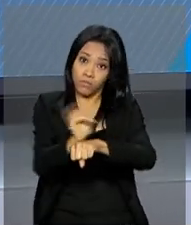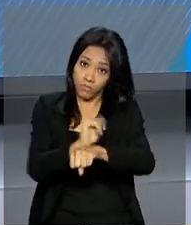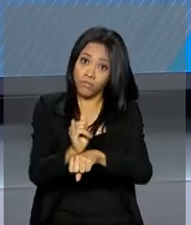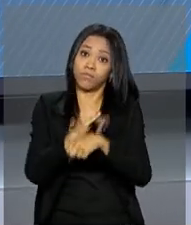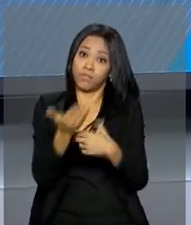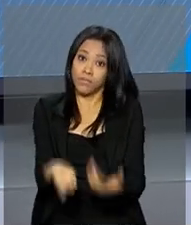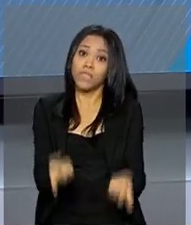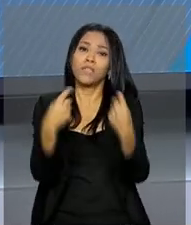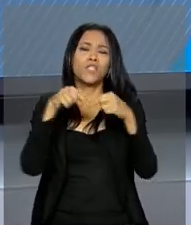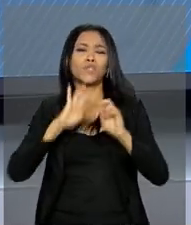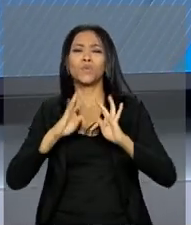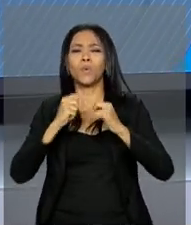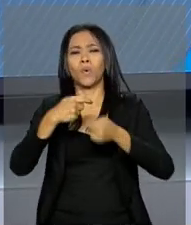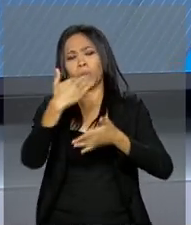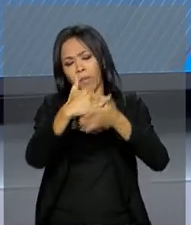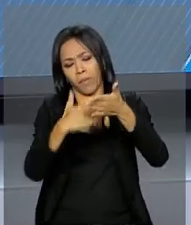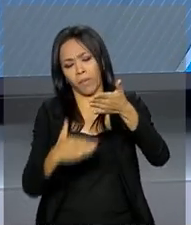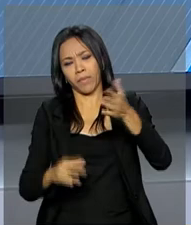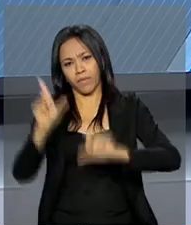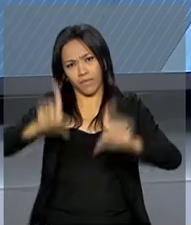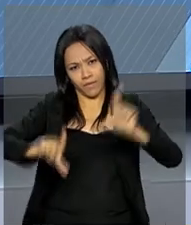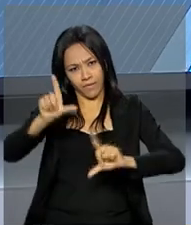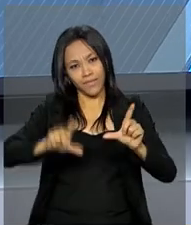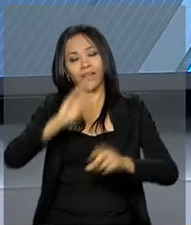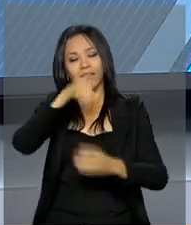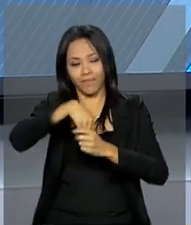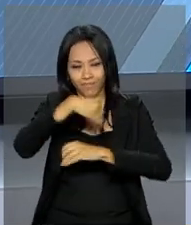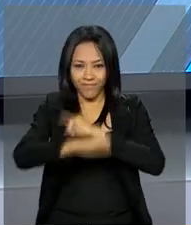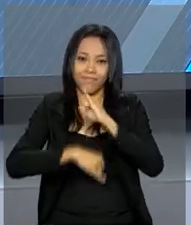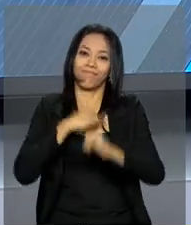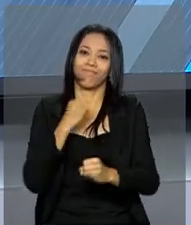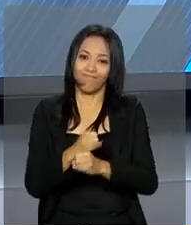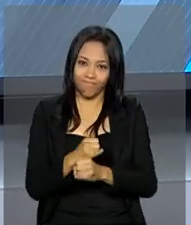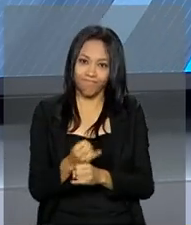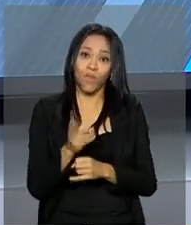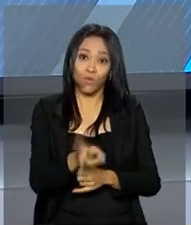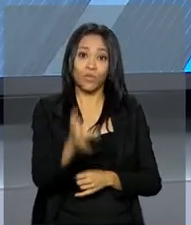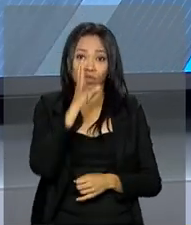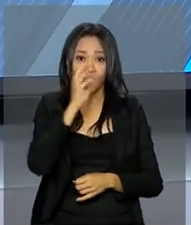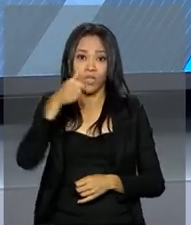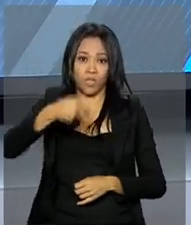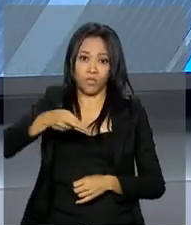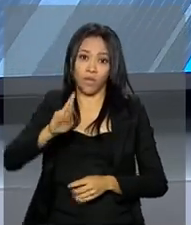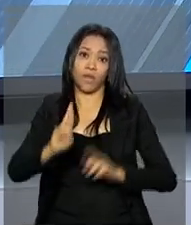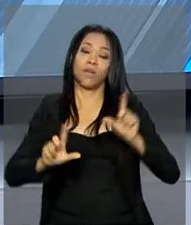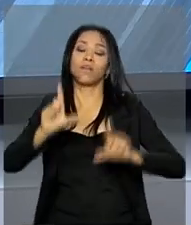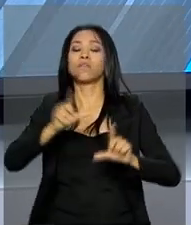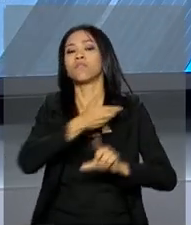YouTube e toda a nossa programação também está na nossa página na internet. Continue com a gente aqui na